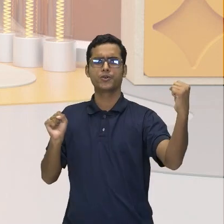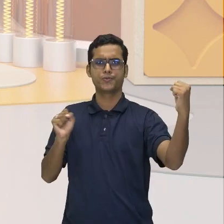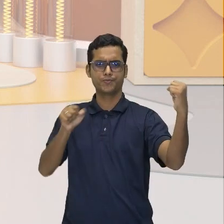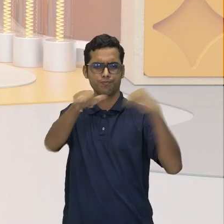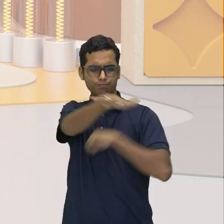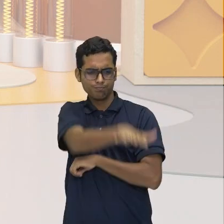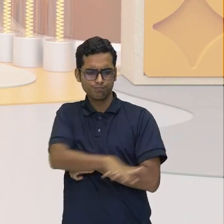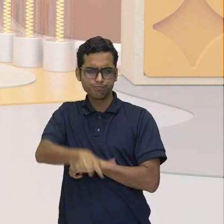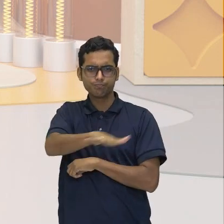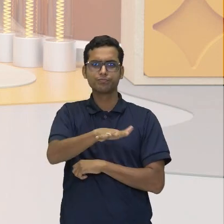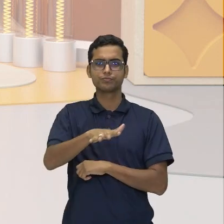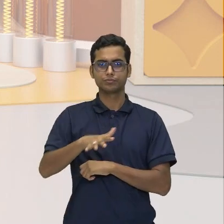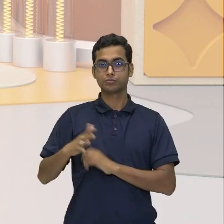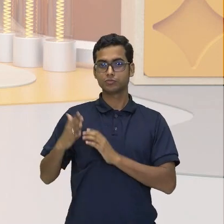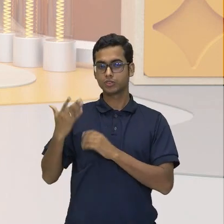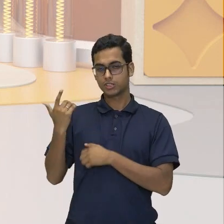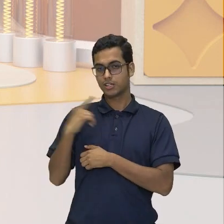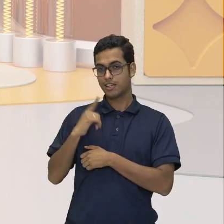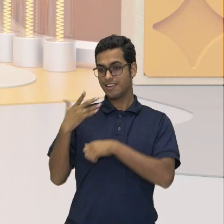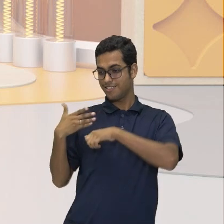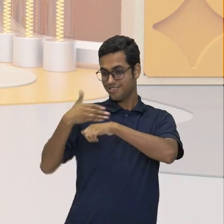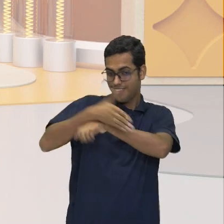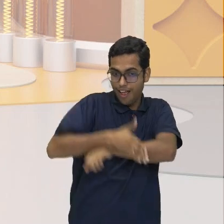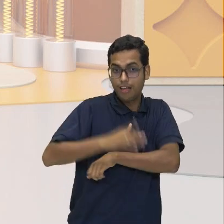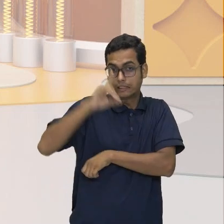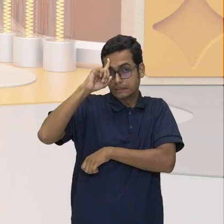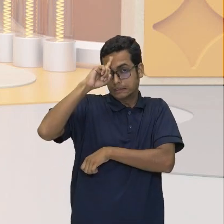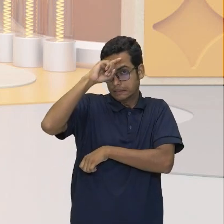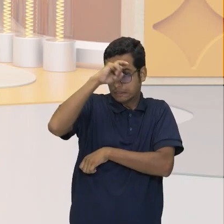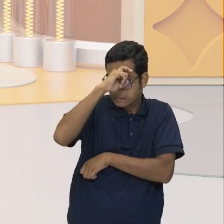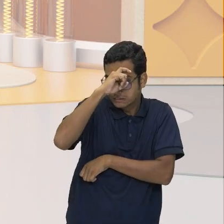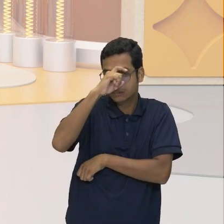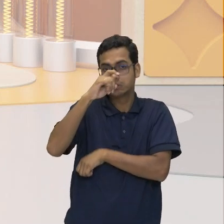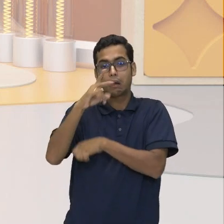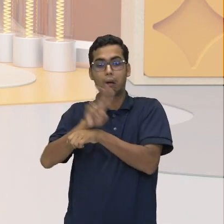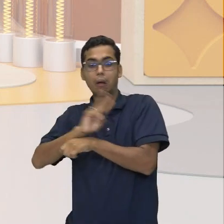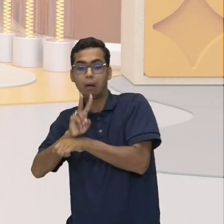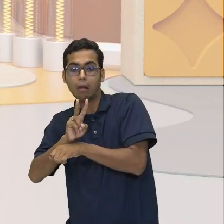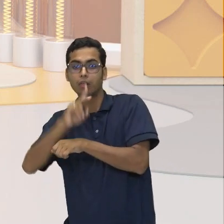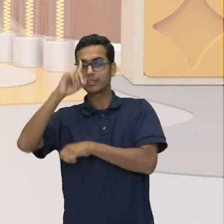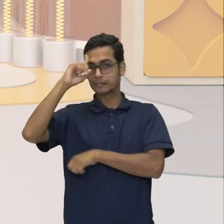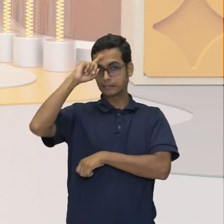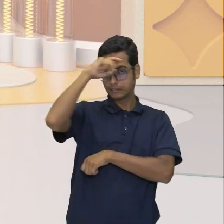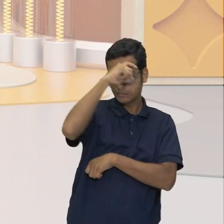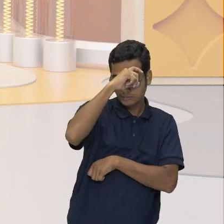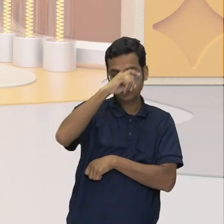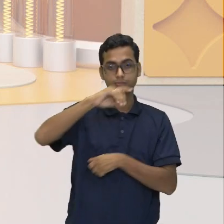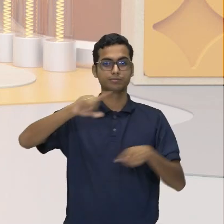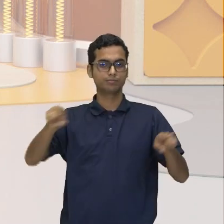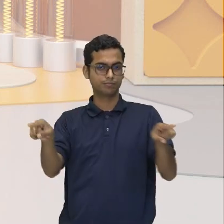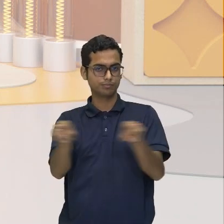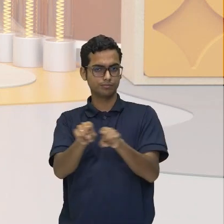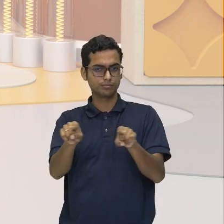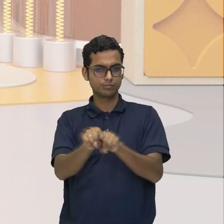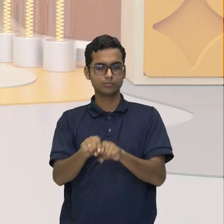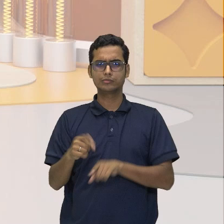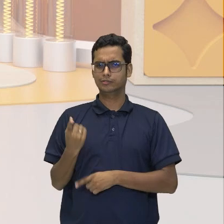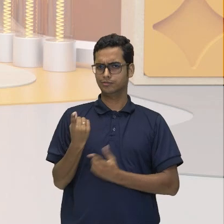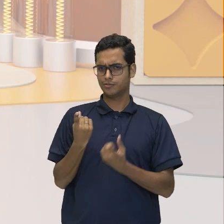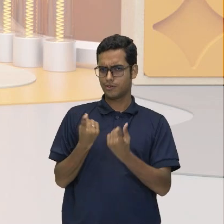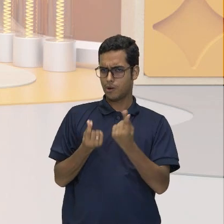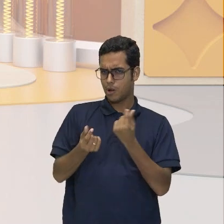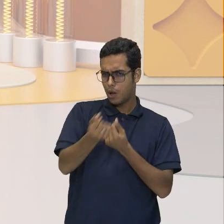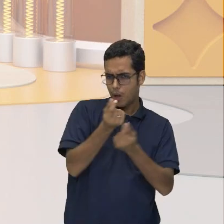enorme, de difícil acesso, de difícil monitoramento, e que não lhe traz uma